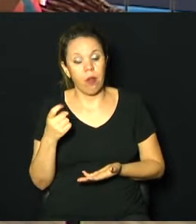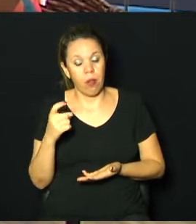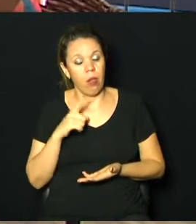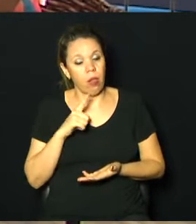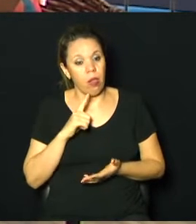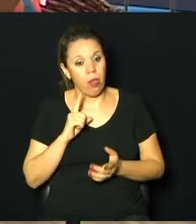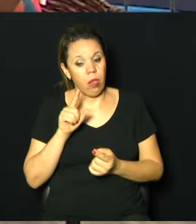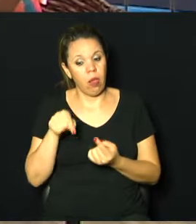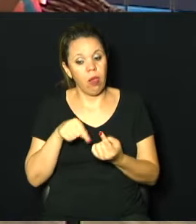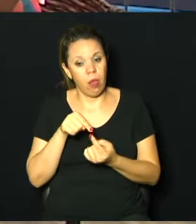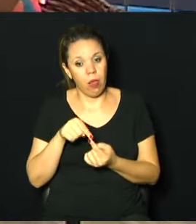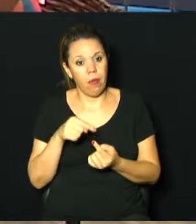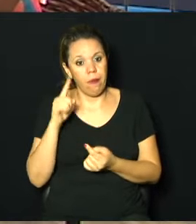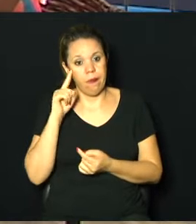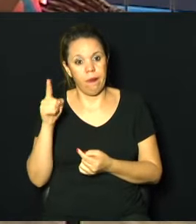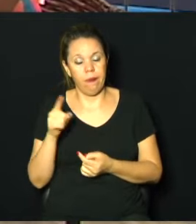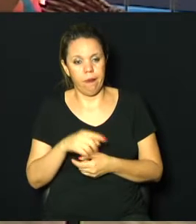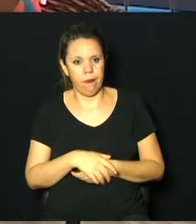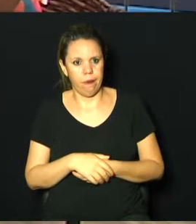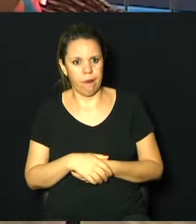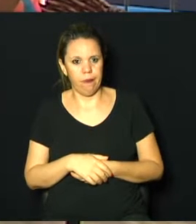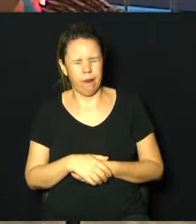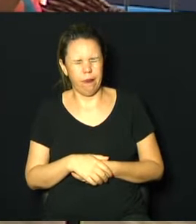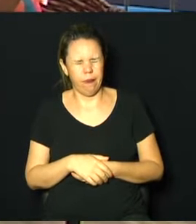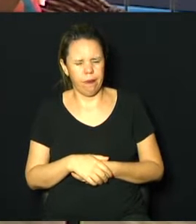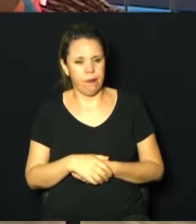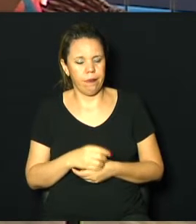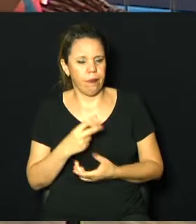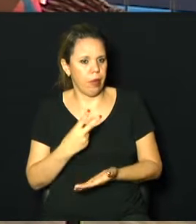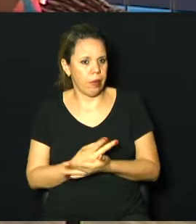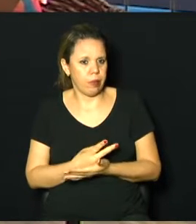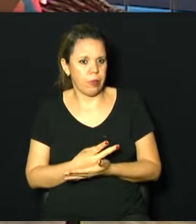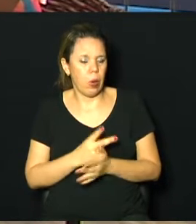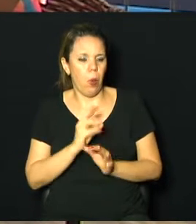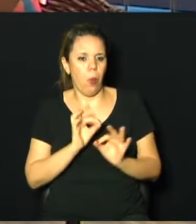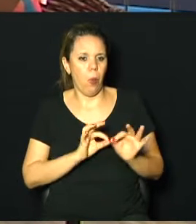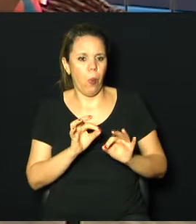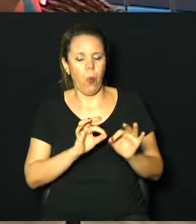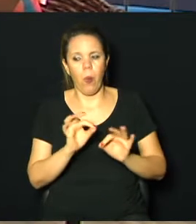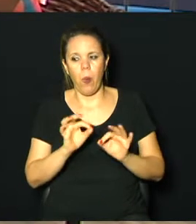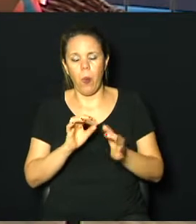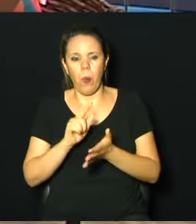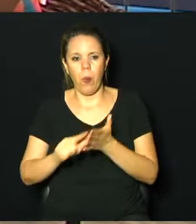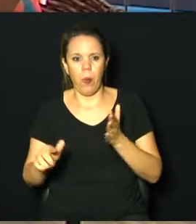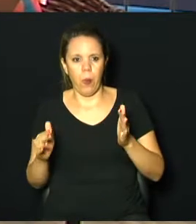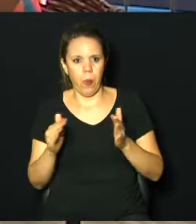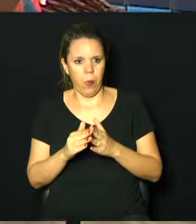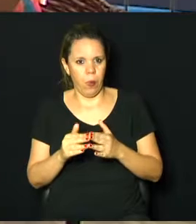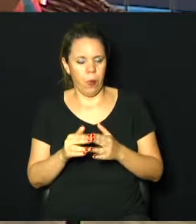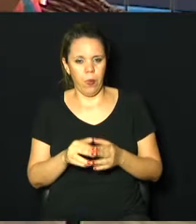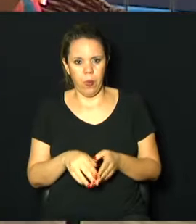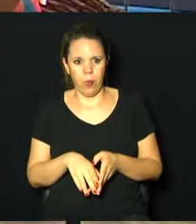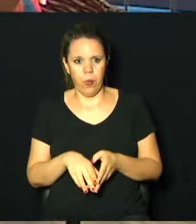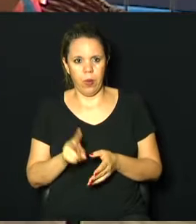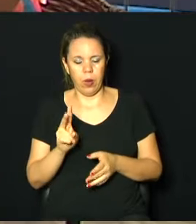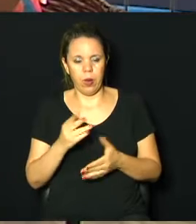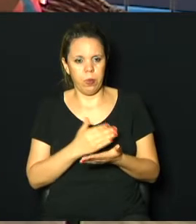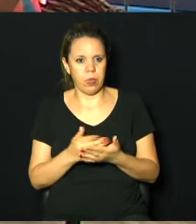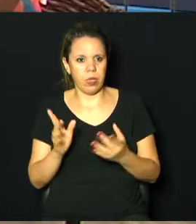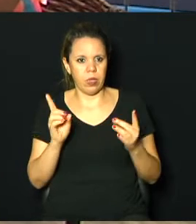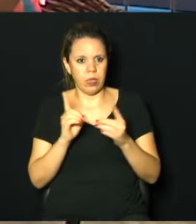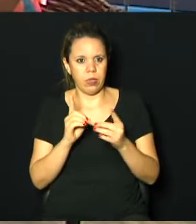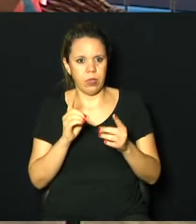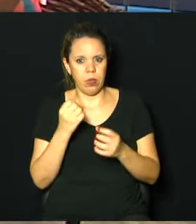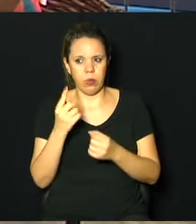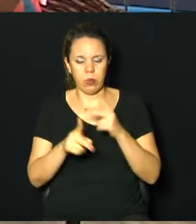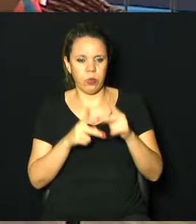um direcionamento para o nosso dia. Né? Mesmo que seja para arrumar a casa, eu sempre faria, né? Eu comecei a atender alguns pacientes